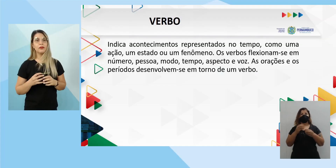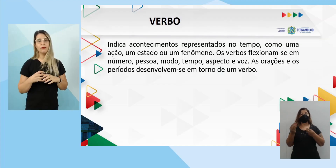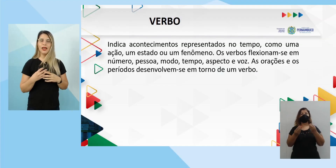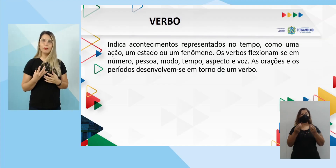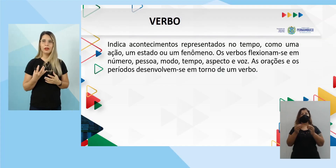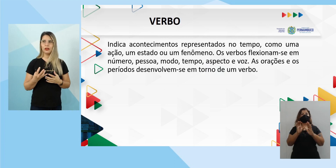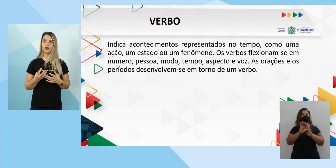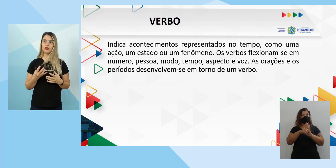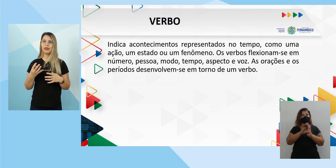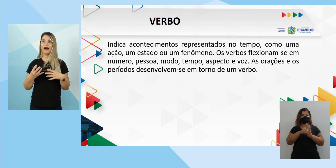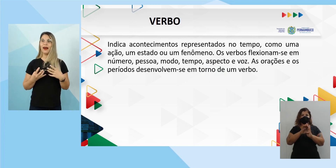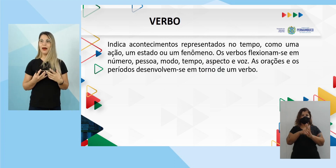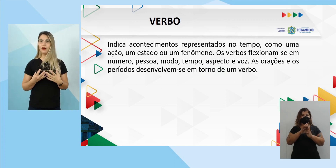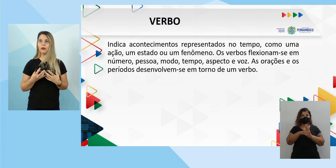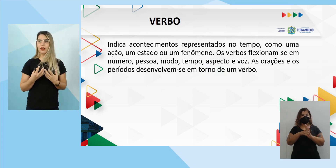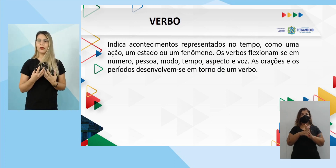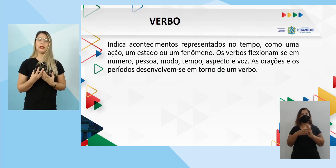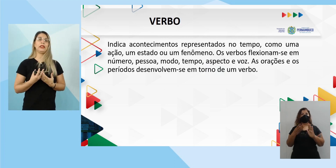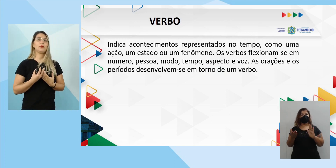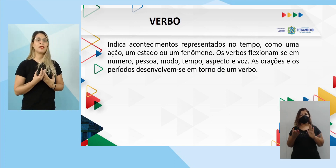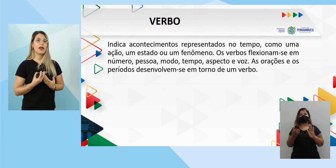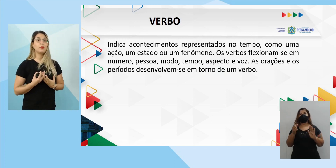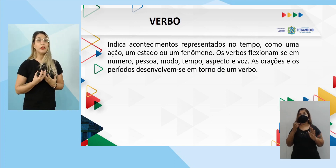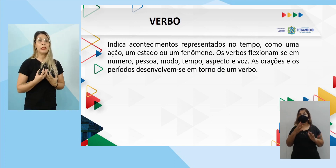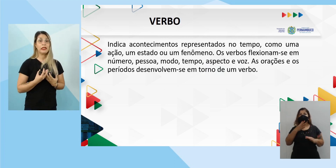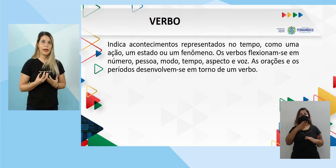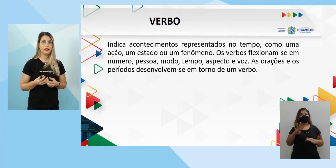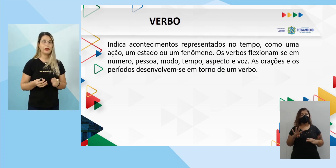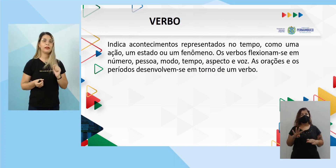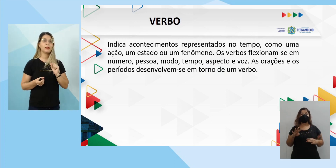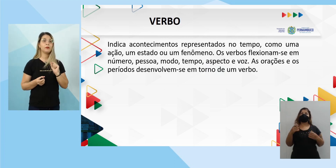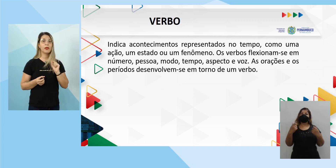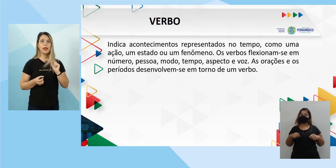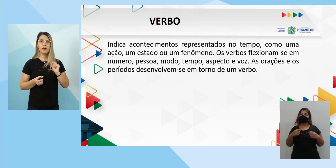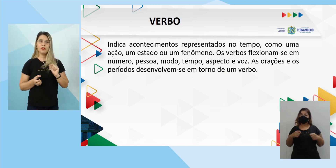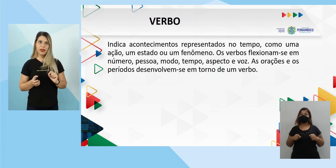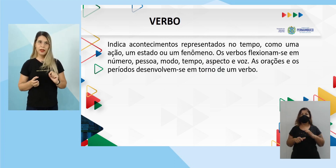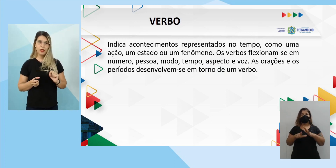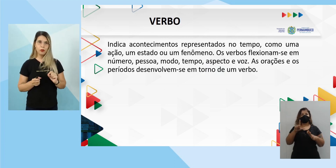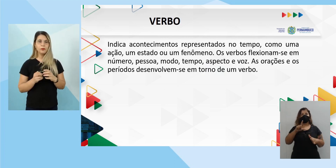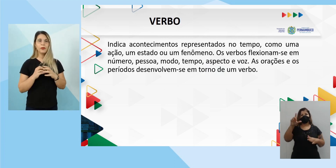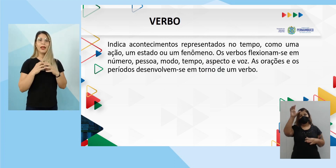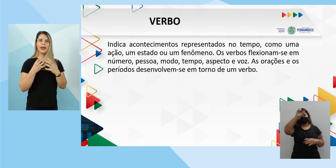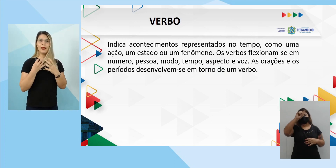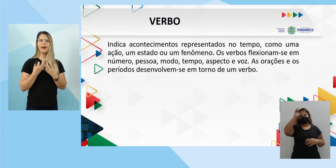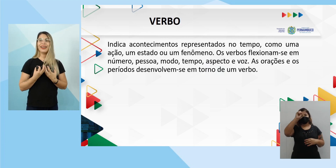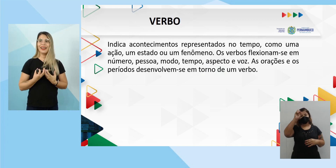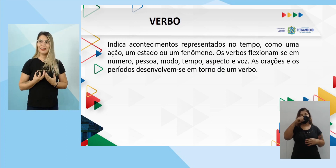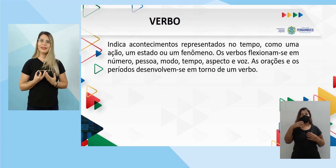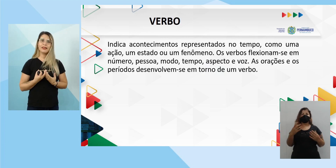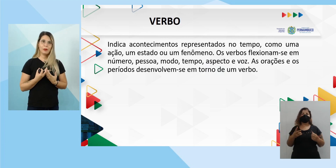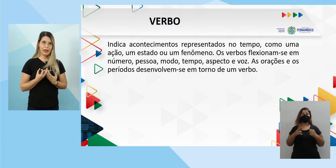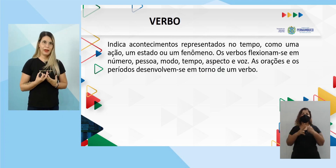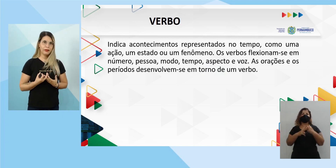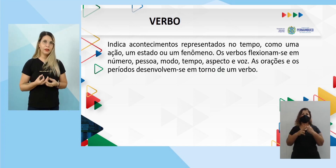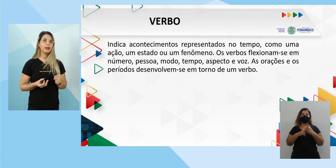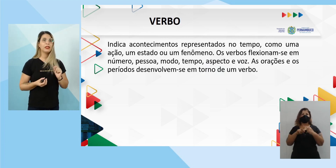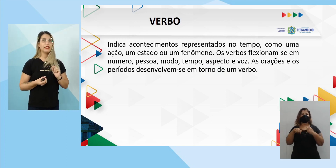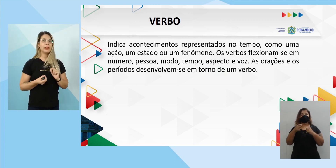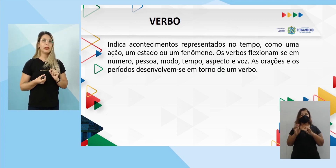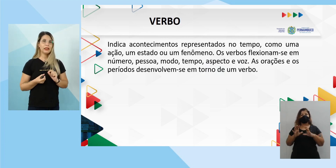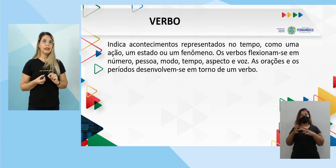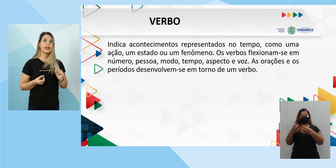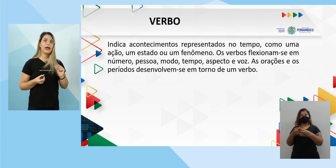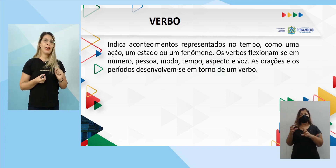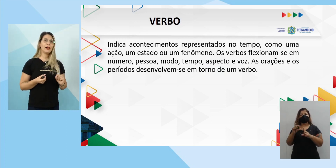tá? Não dá pra gente estudar algo que a gente não sabe o que é. Então, verbo é uma classe de palavras